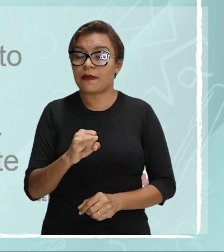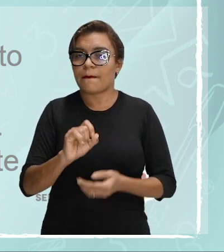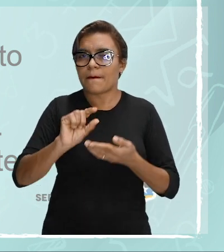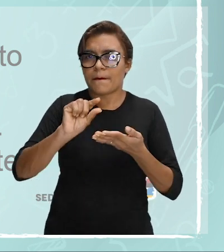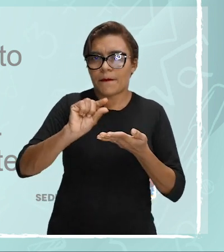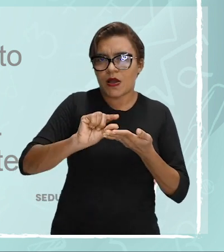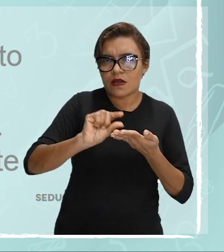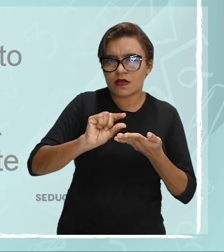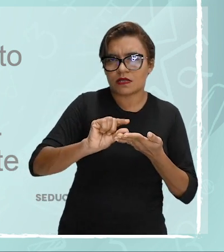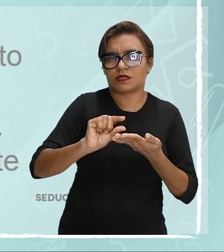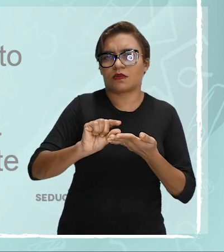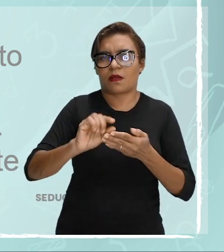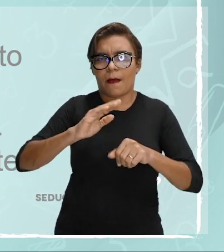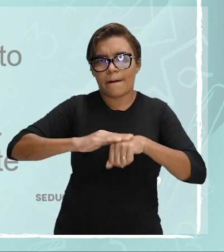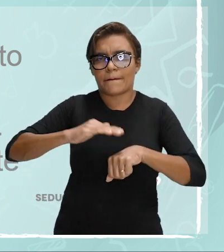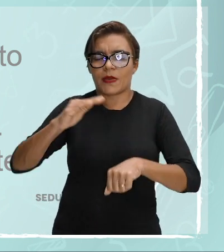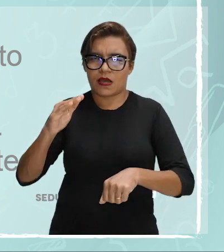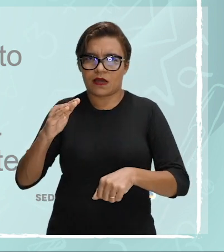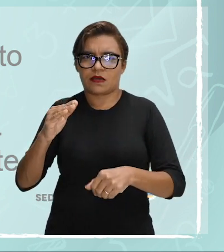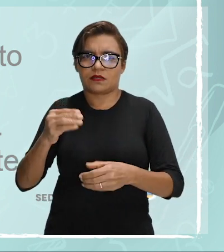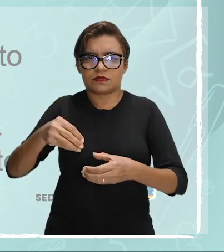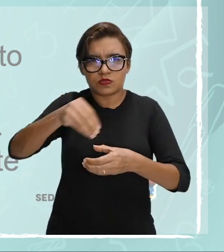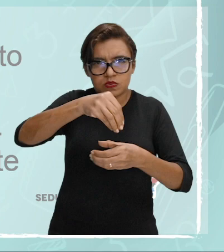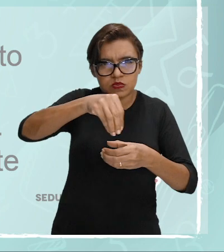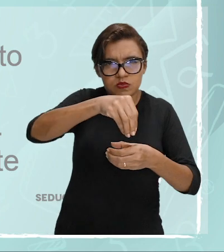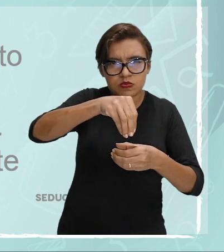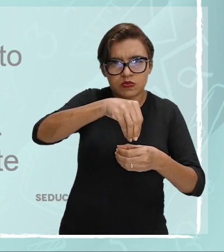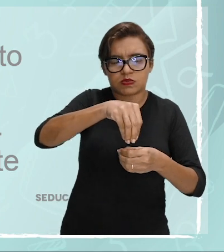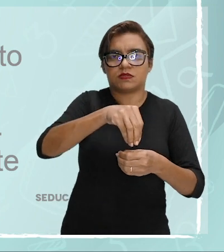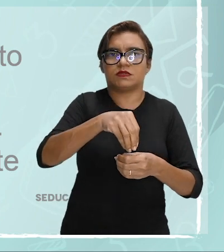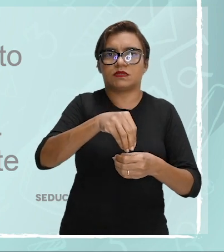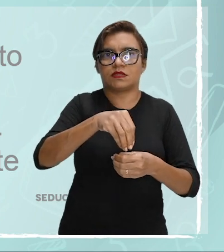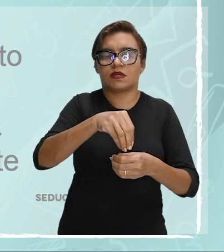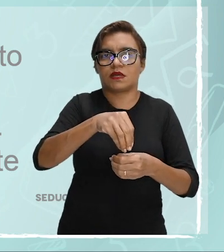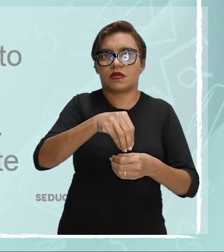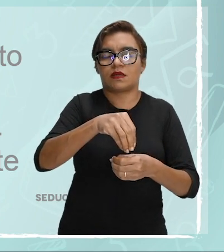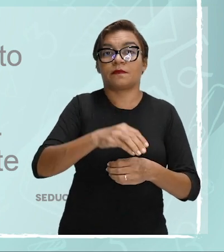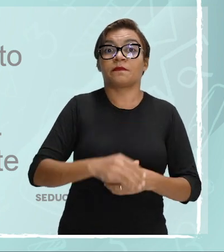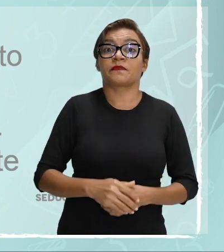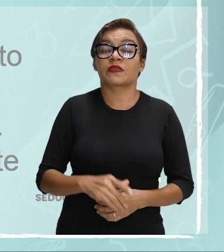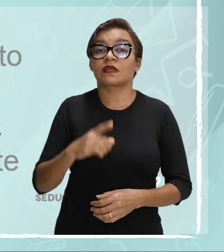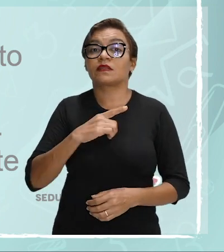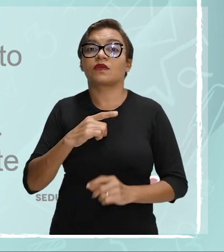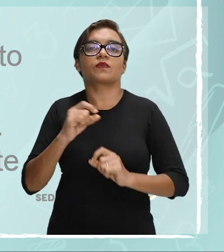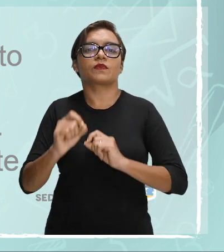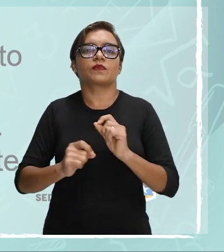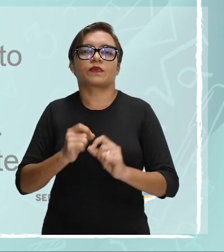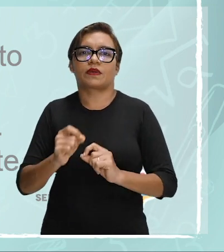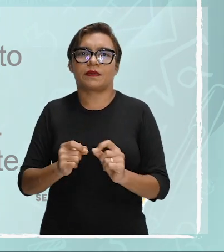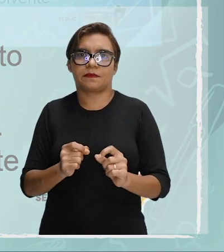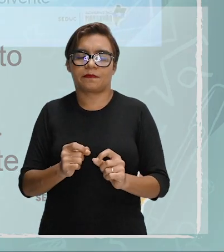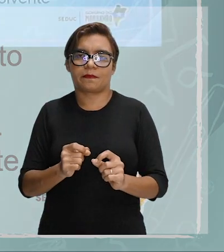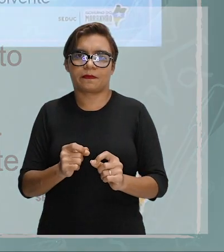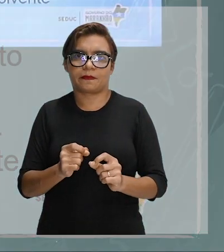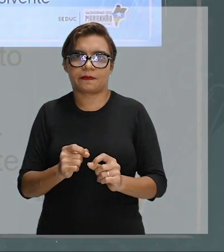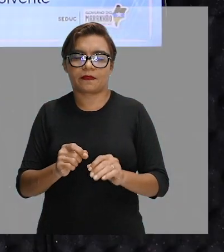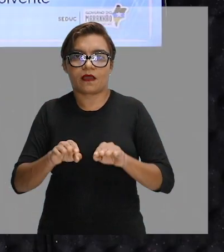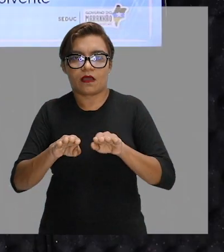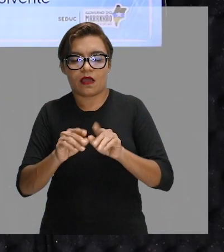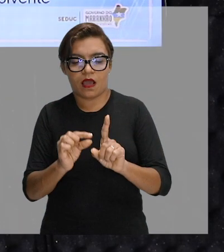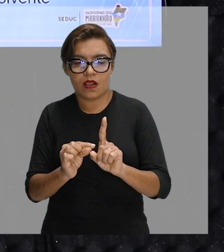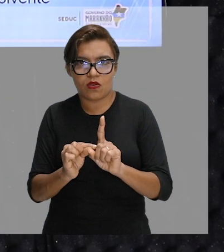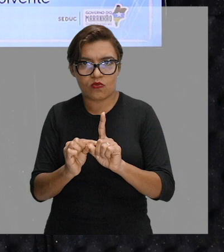mais mols adicionarmos, né, de um soluto não volátil, nós vamos ter uma maior elevação